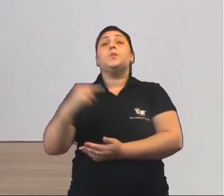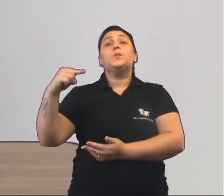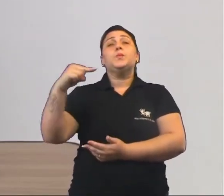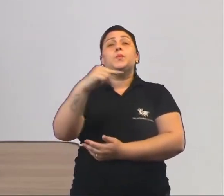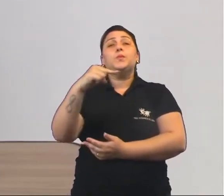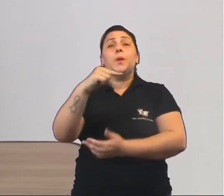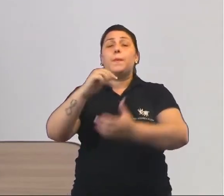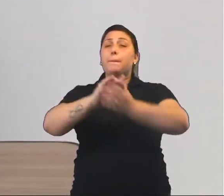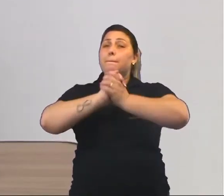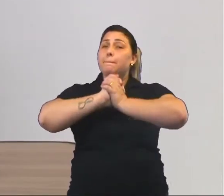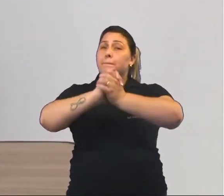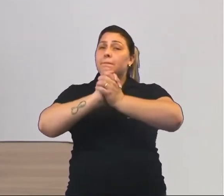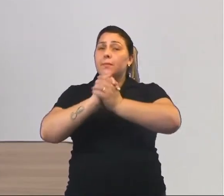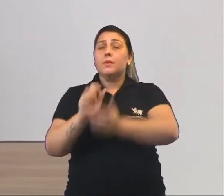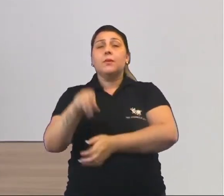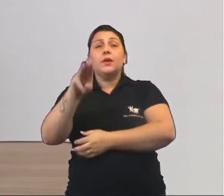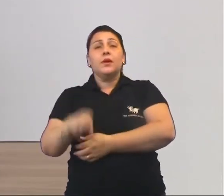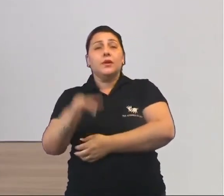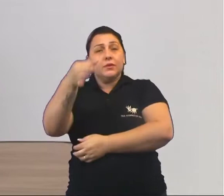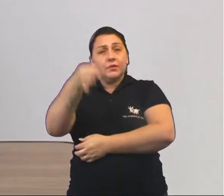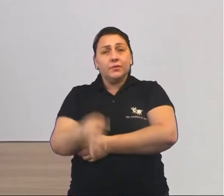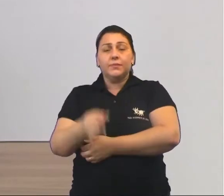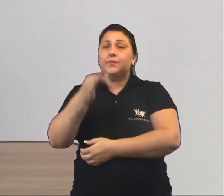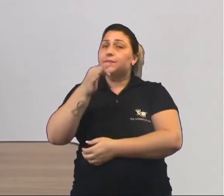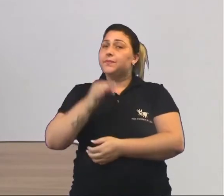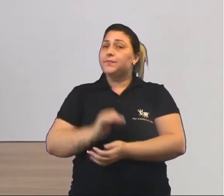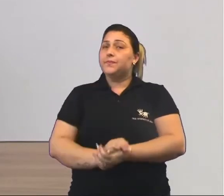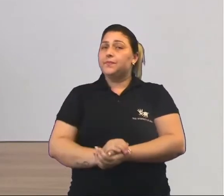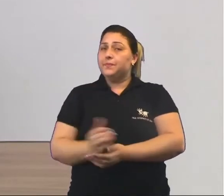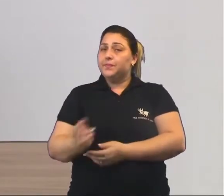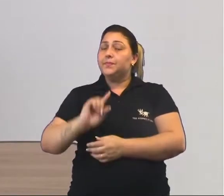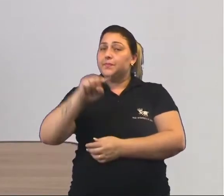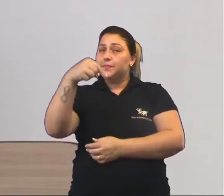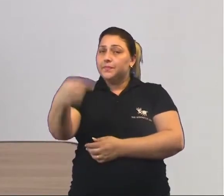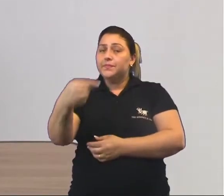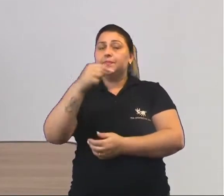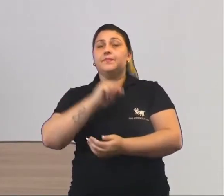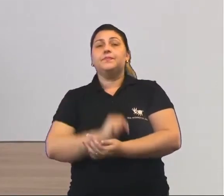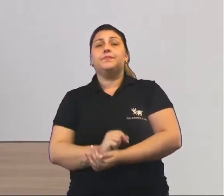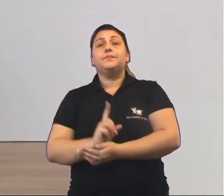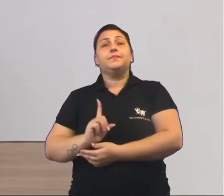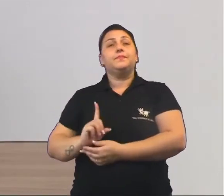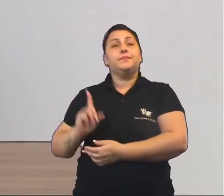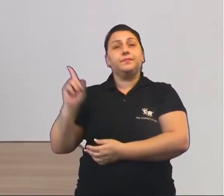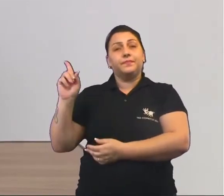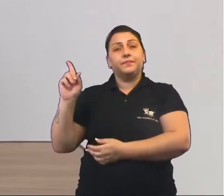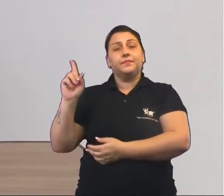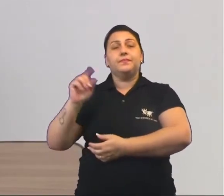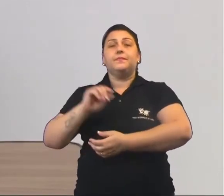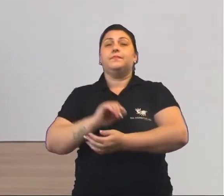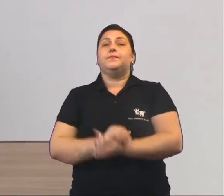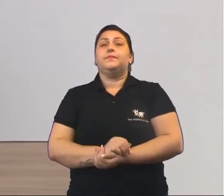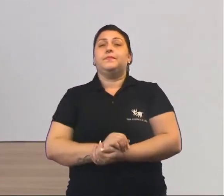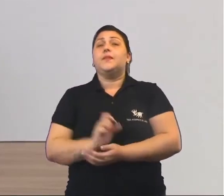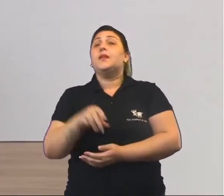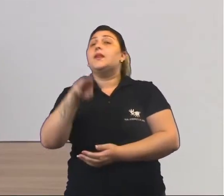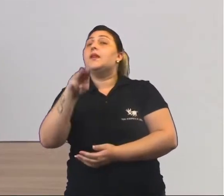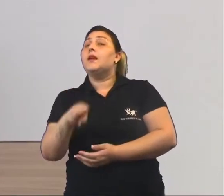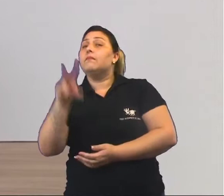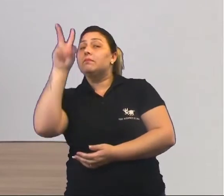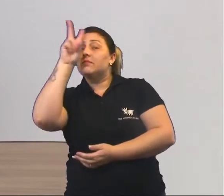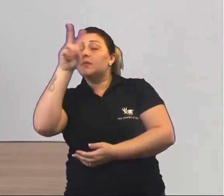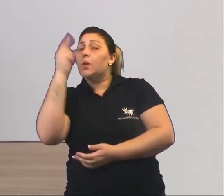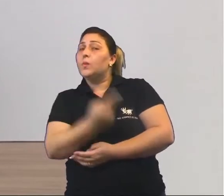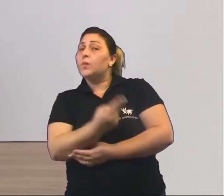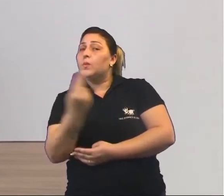travessão. Parabéns aí para quem acertou, certo? Vamos ao próximo. E esse? Quem é que lembra